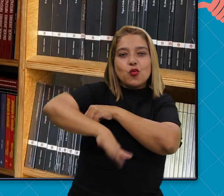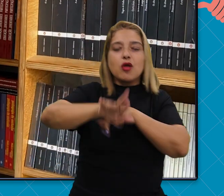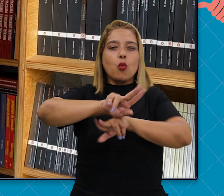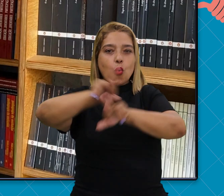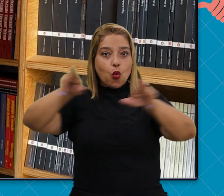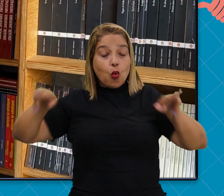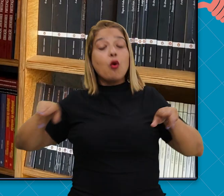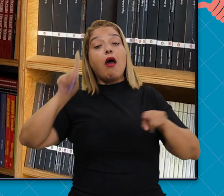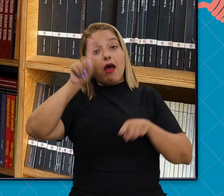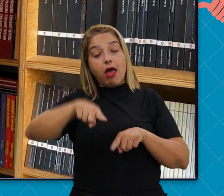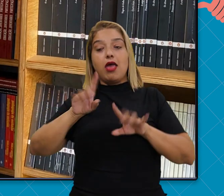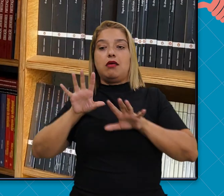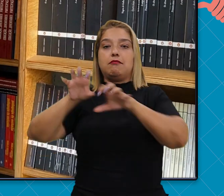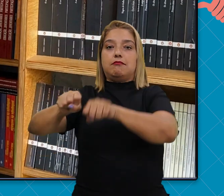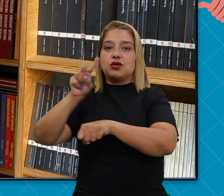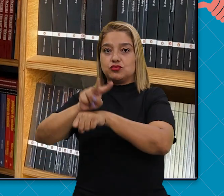Goiás.